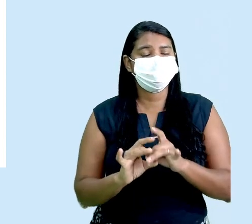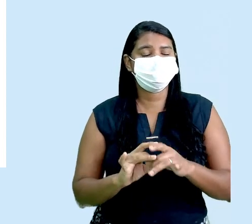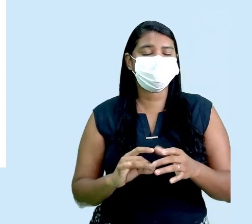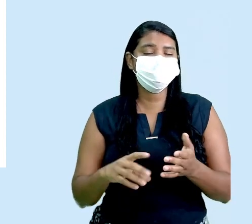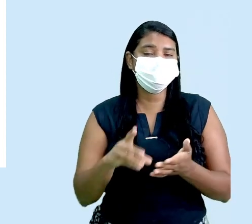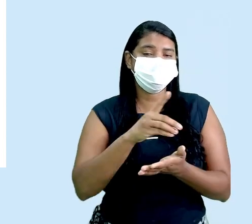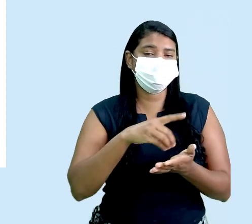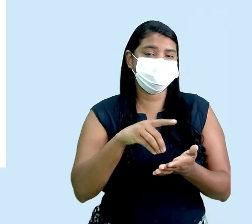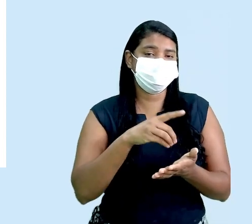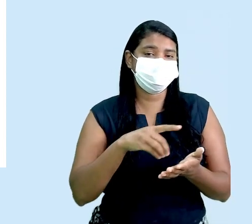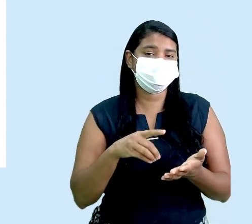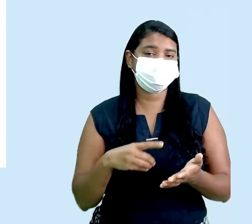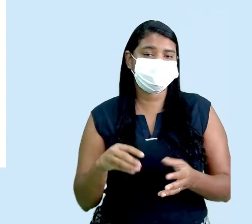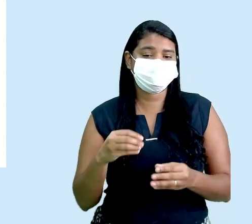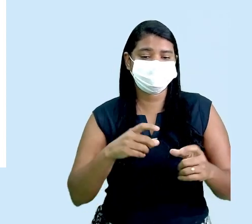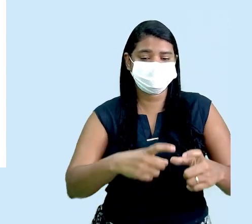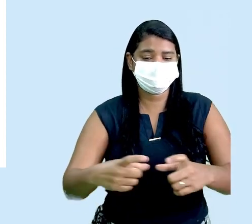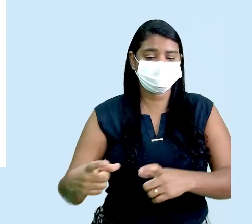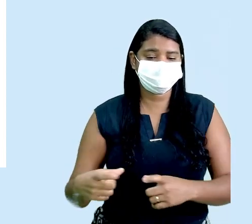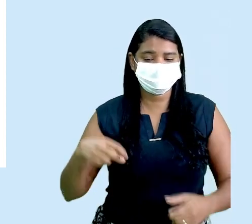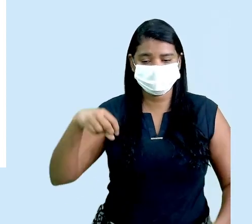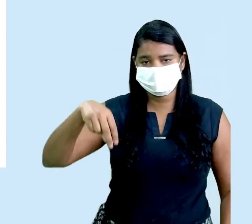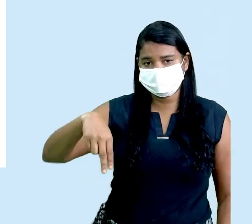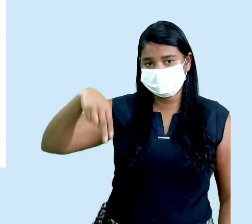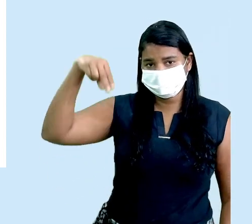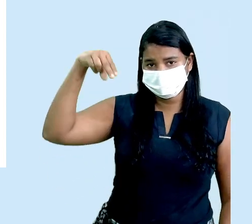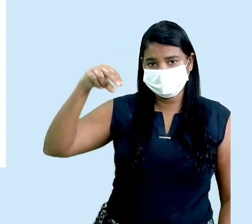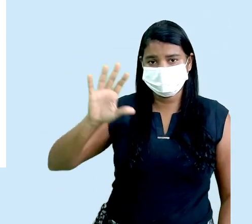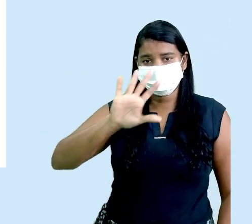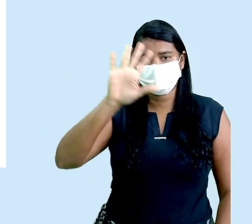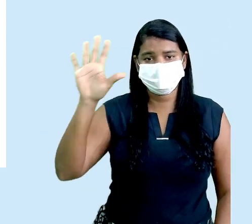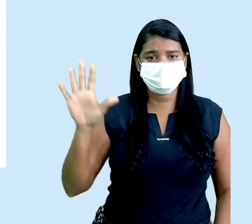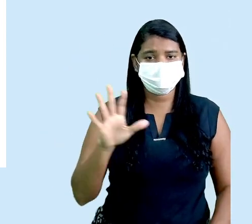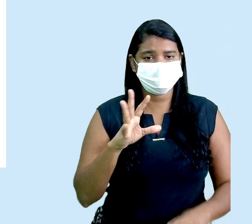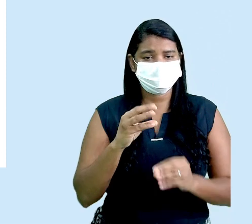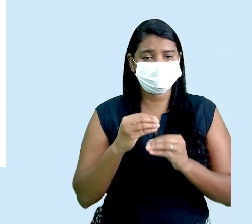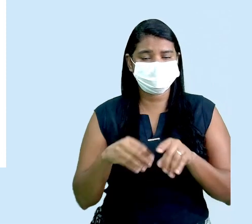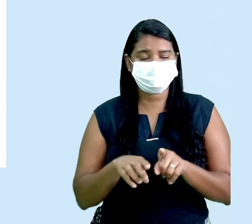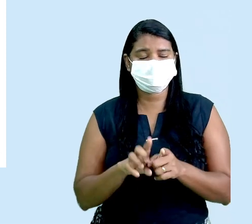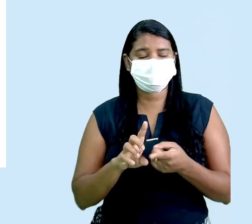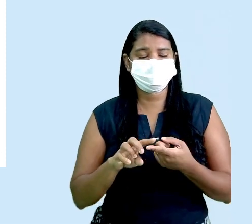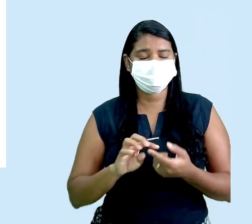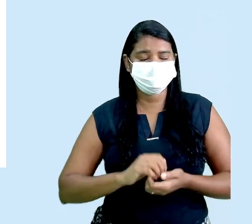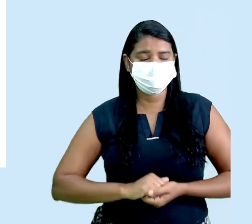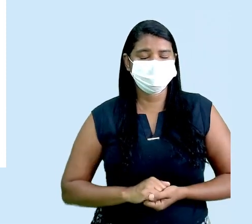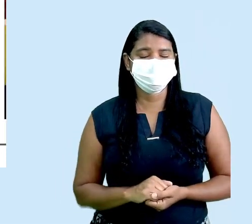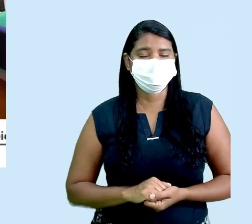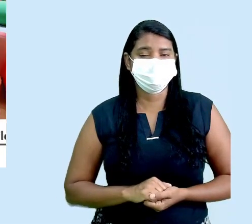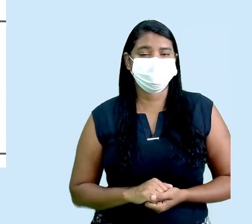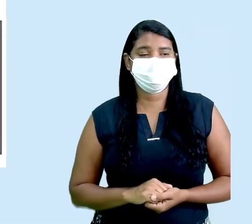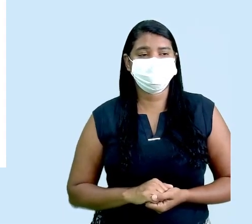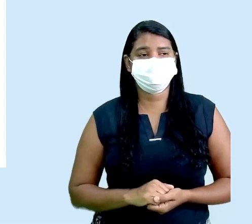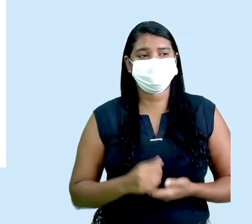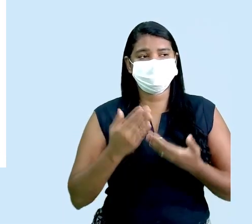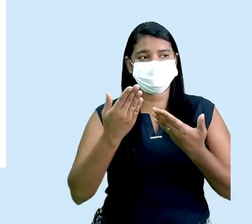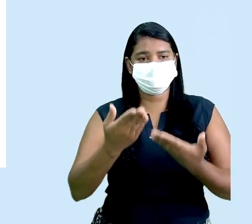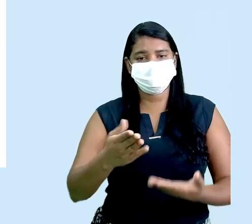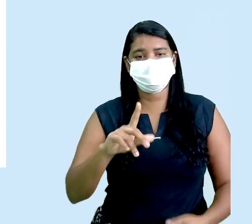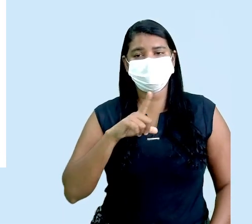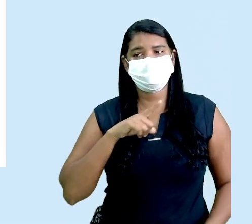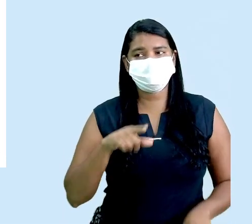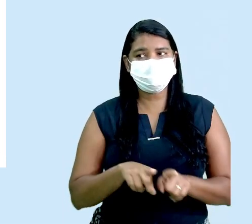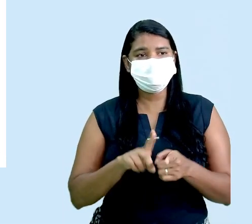interiores, que principalmente em regiões como o Nordeste, né? O nosso Nordeste é algo muito forte, né? Você vai ter também